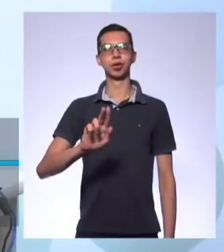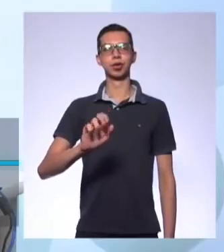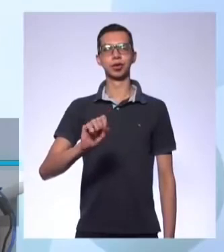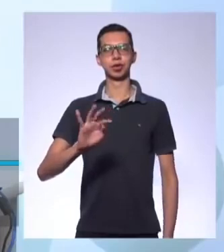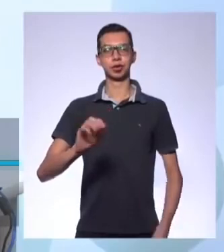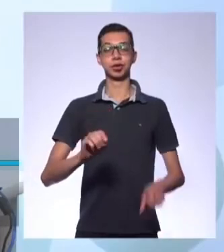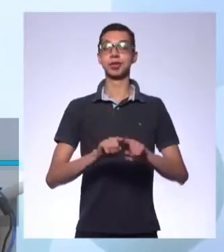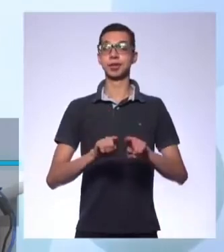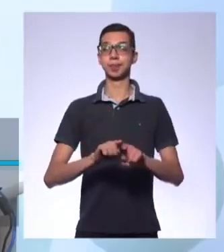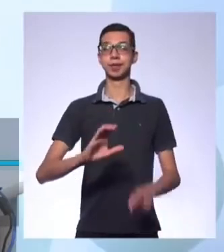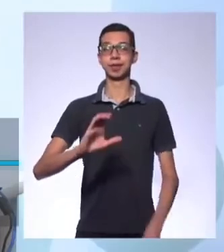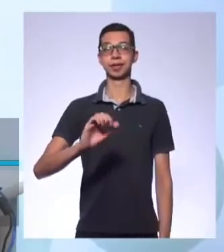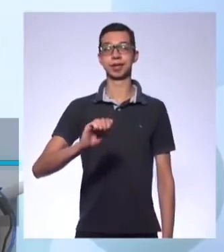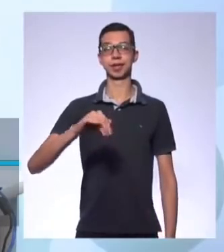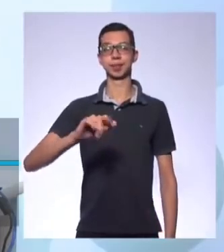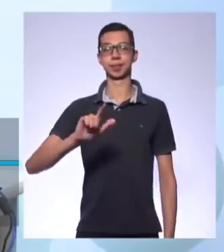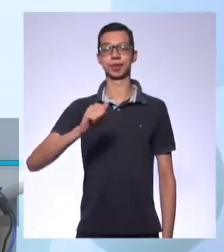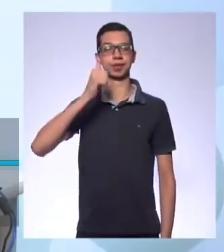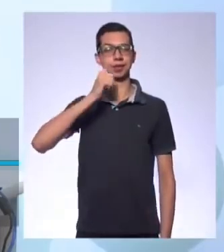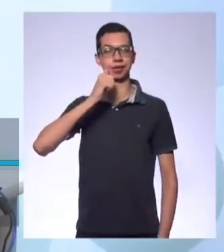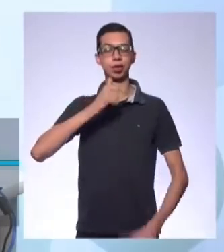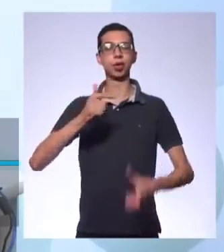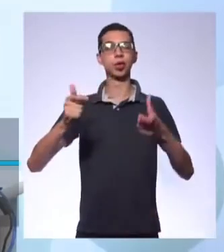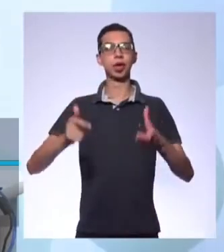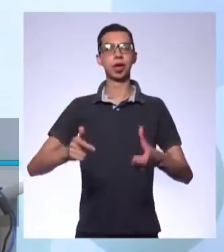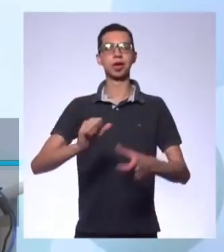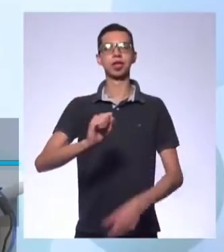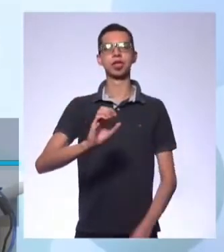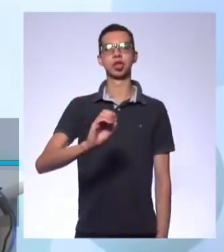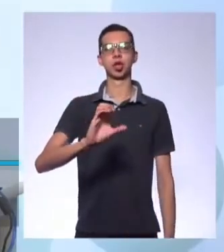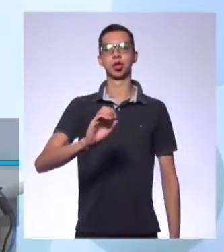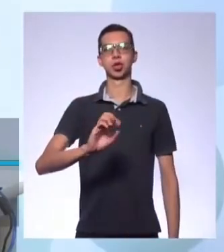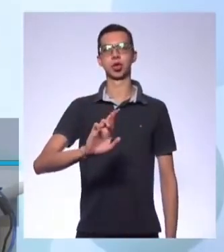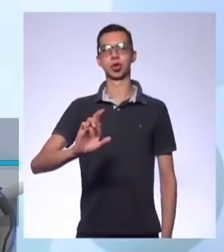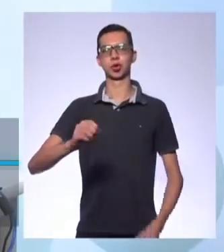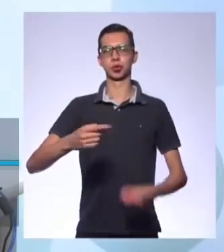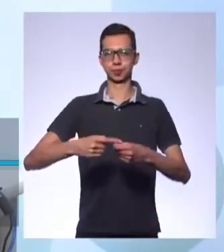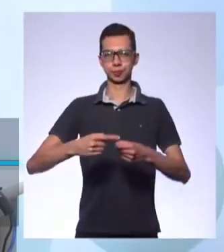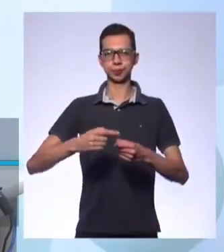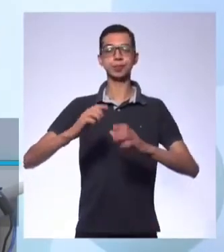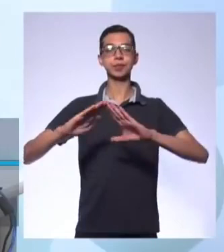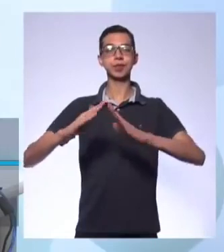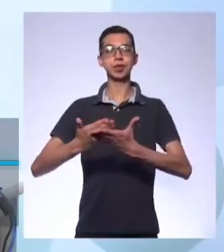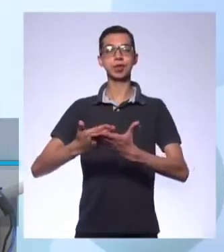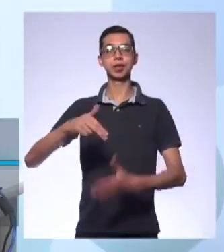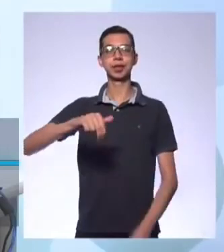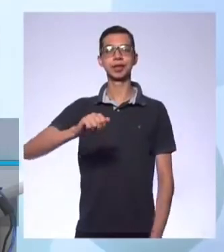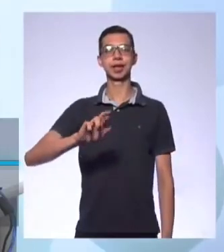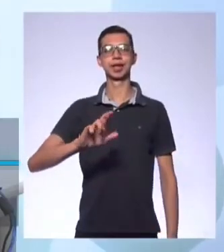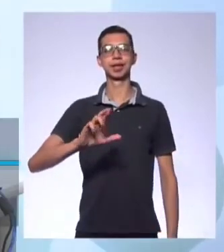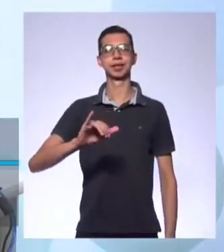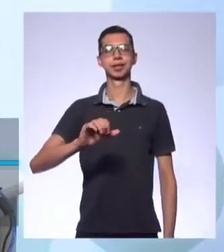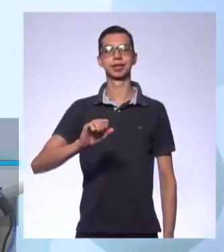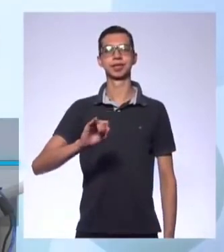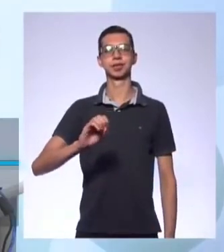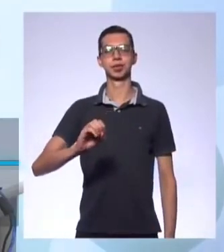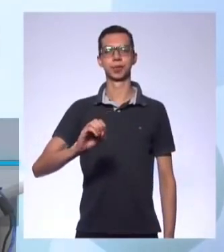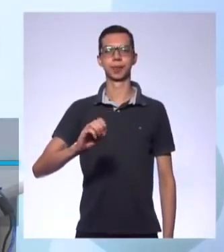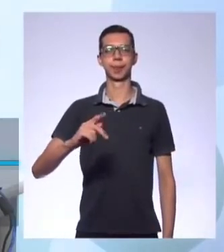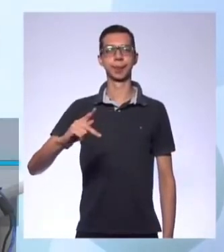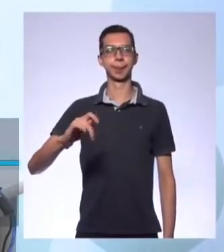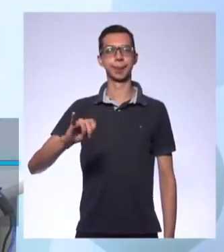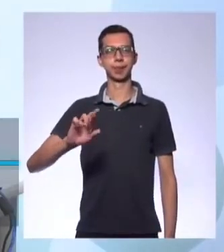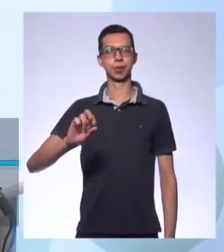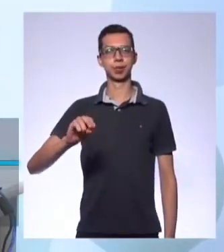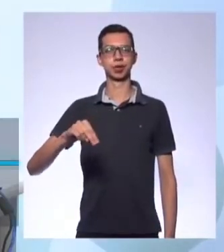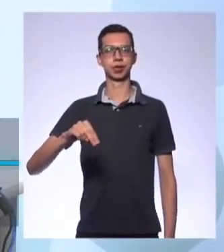eles são irmãos, são da cidade de Socorro, da escola Narciso Pieroni. Um beijo aos dois. É um